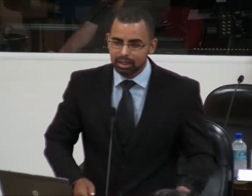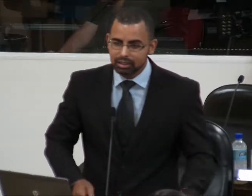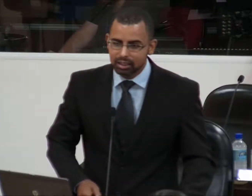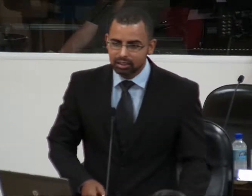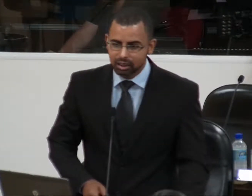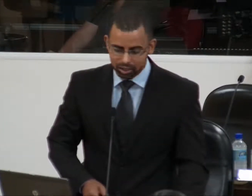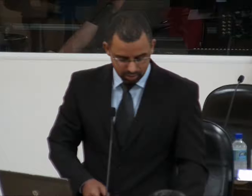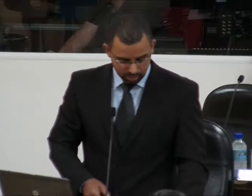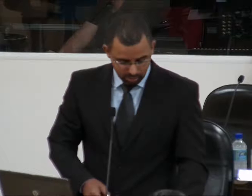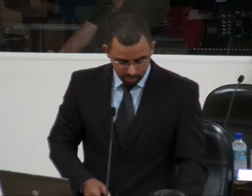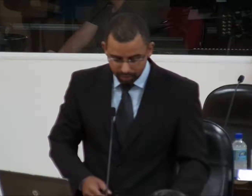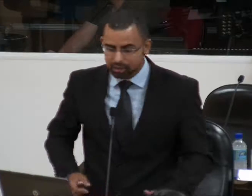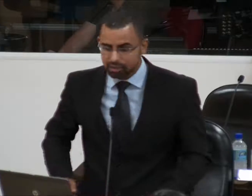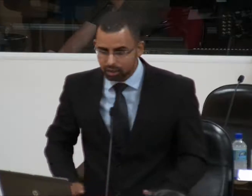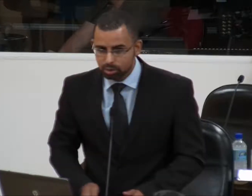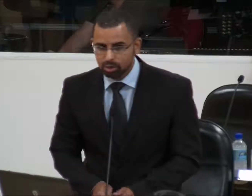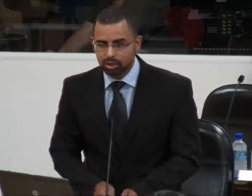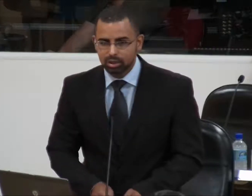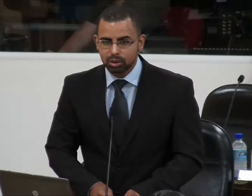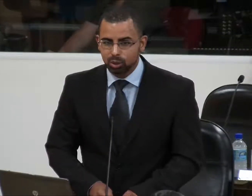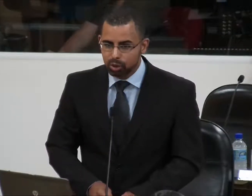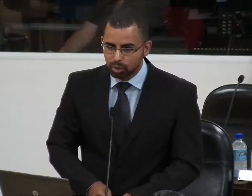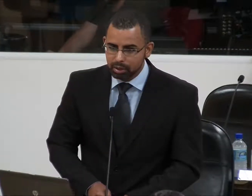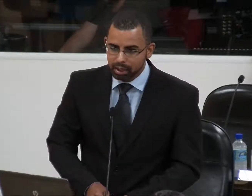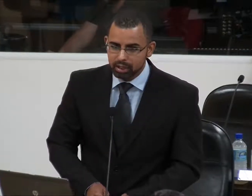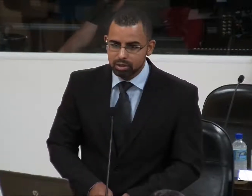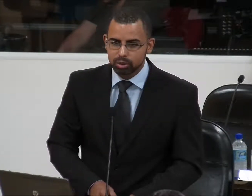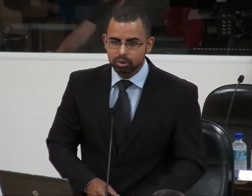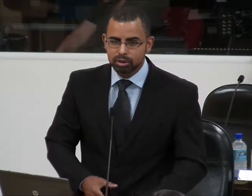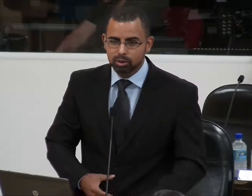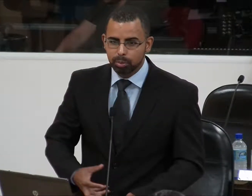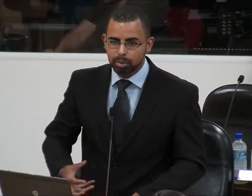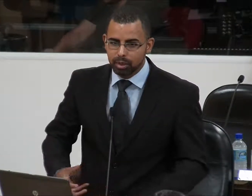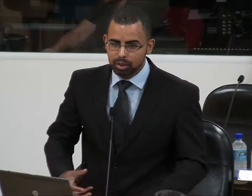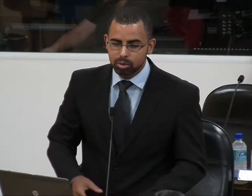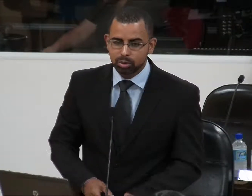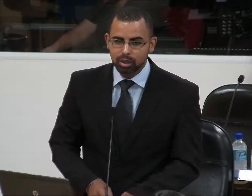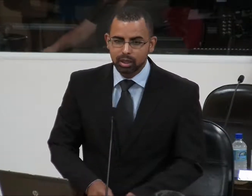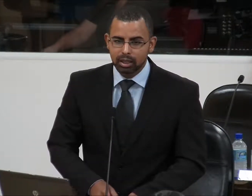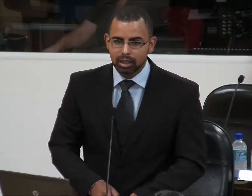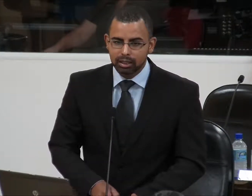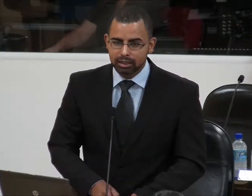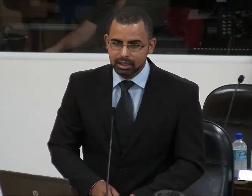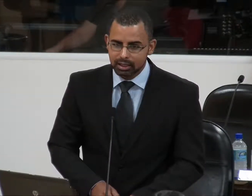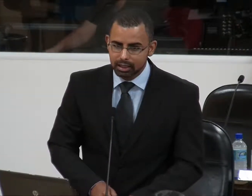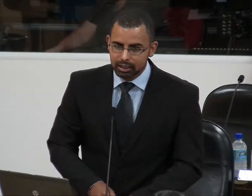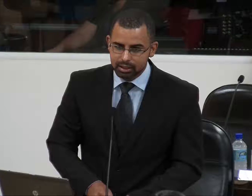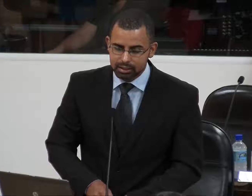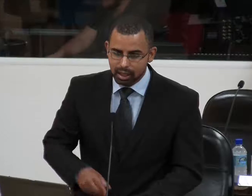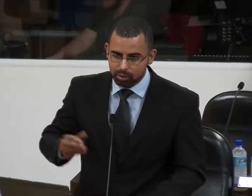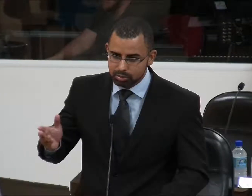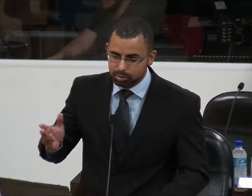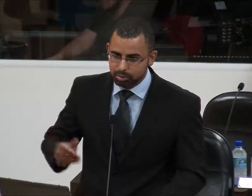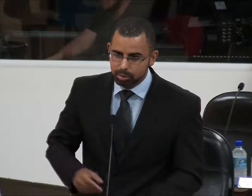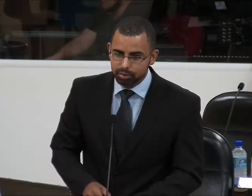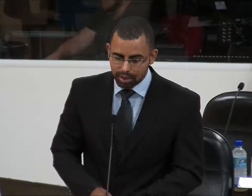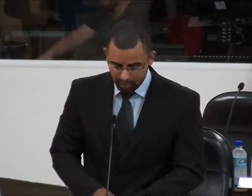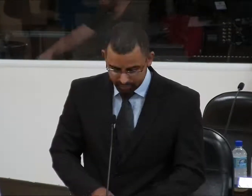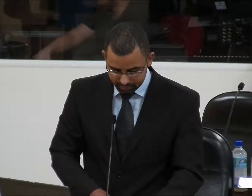lobo inteligente, pensando no meio ambiente, nos entupimento das canaletas de